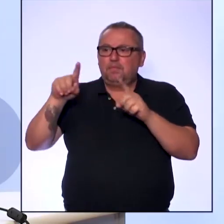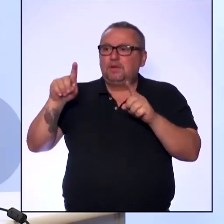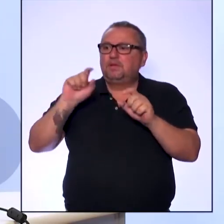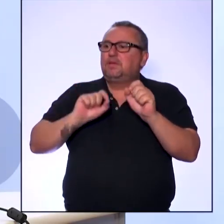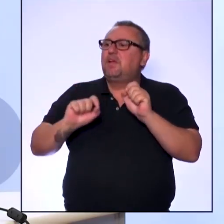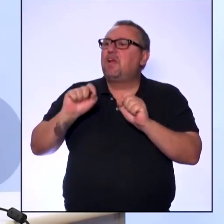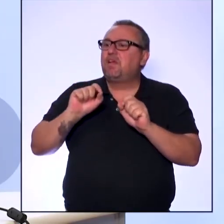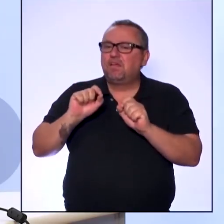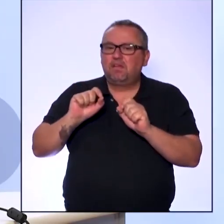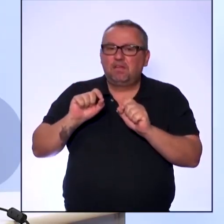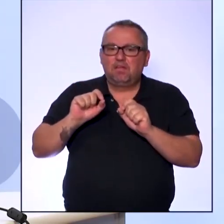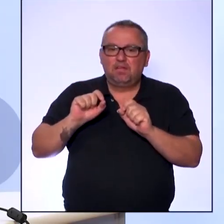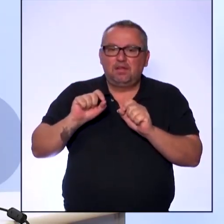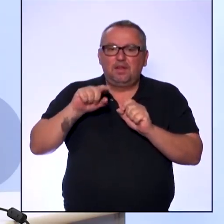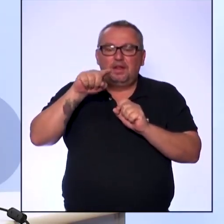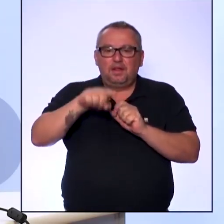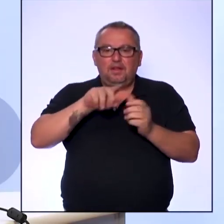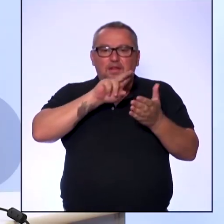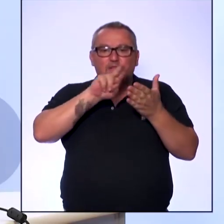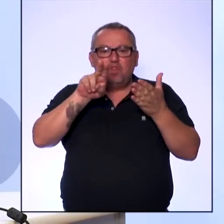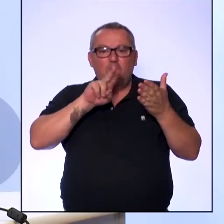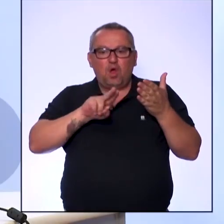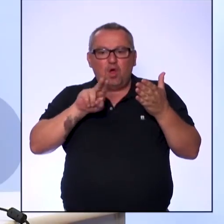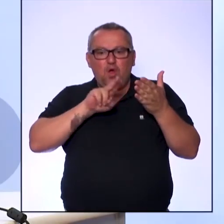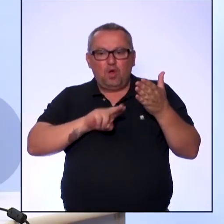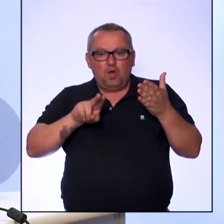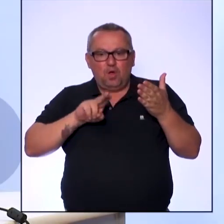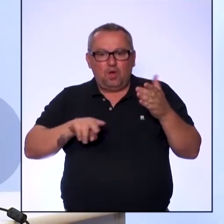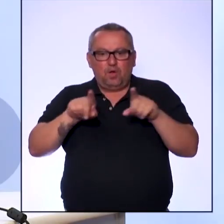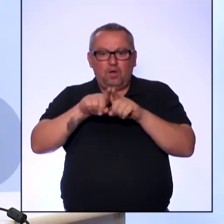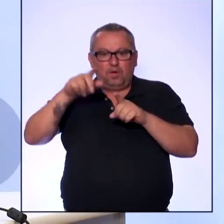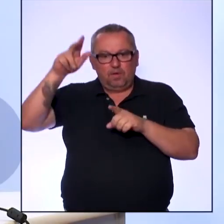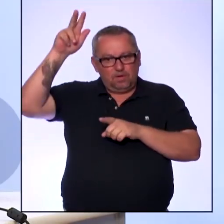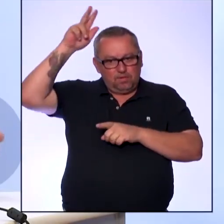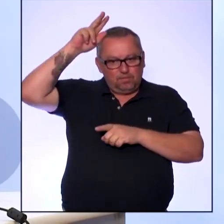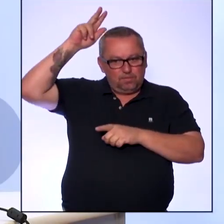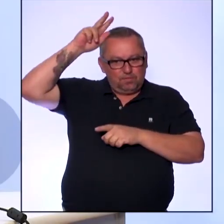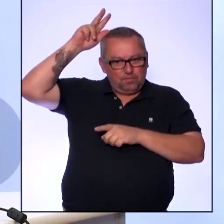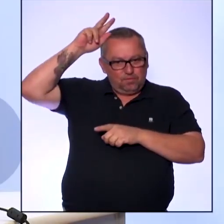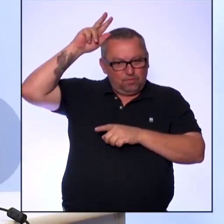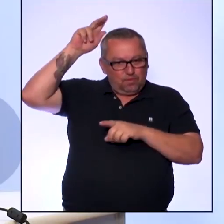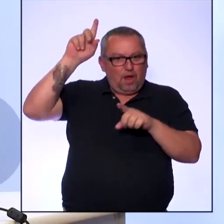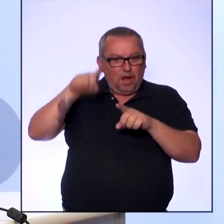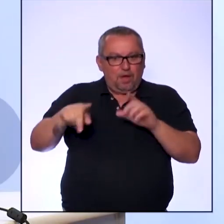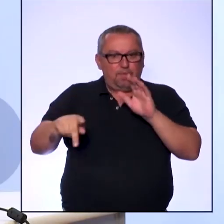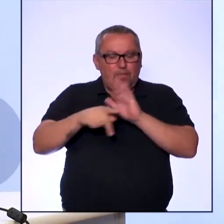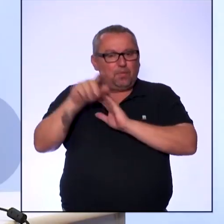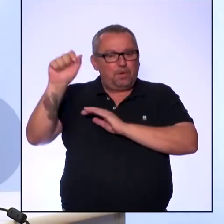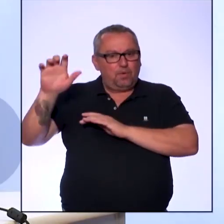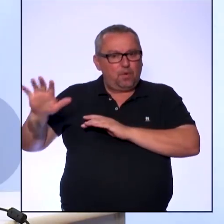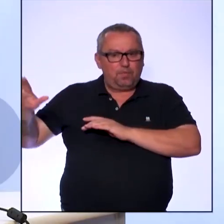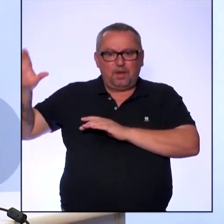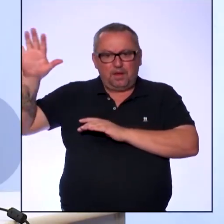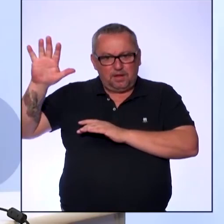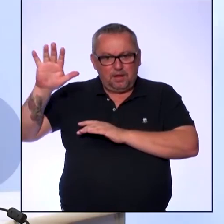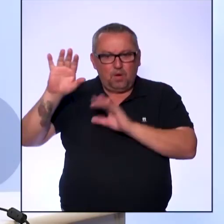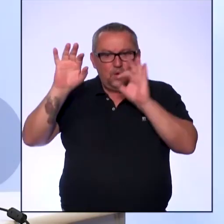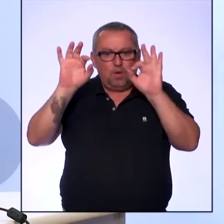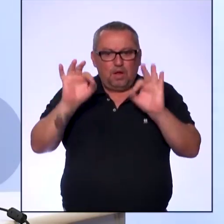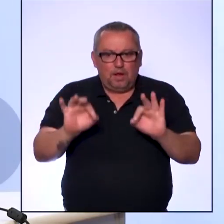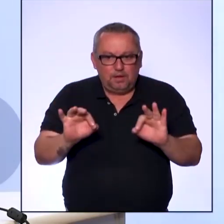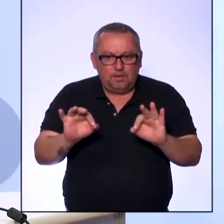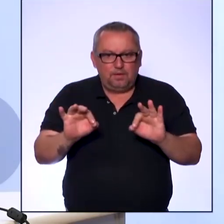gente pergunta se antes da colonização a América Latina já era habitada, a resposta correta é sim. Já haviam povos que nós denominamos de